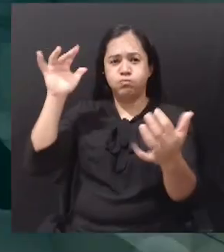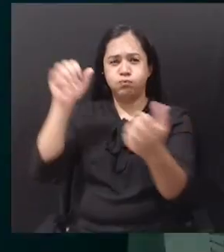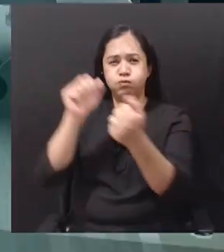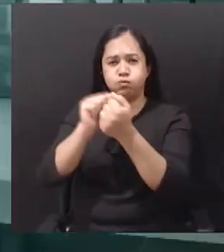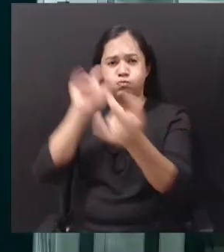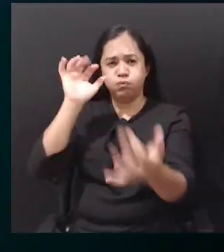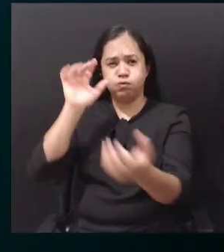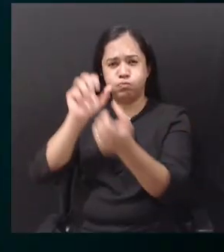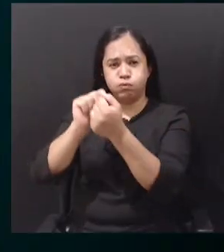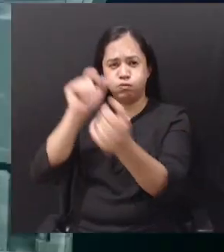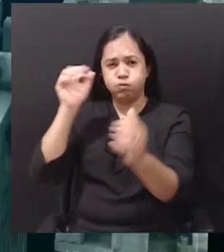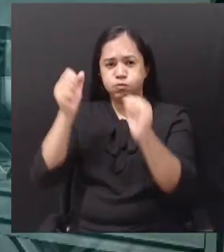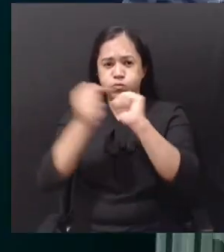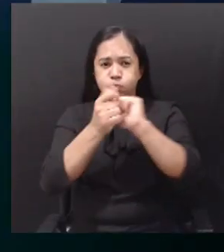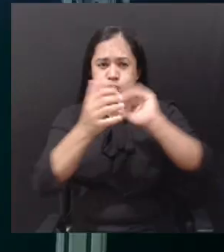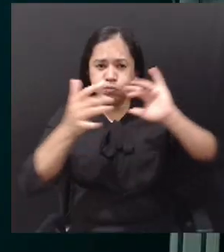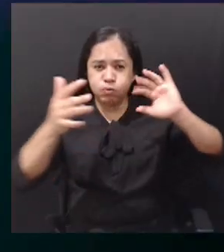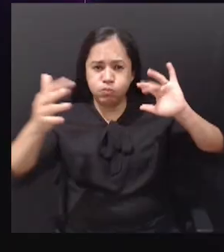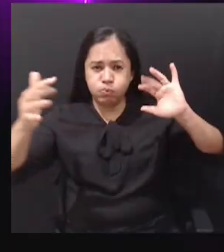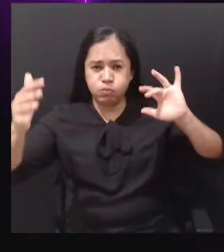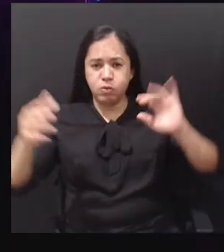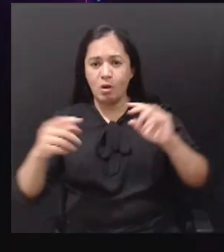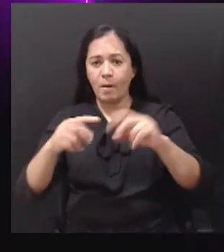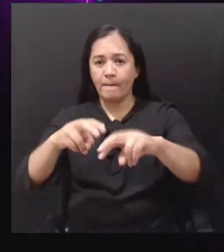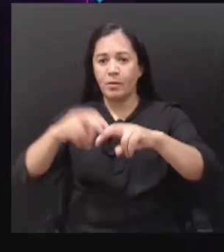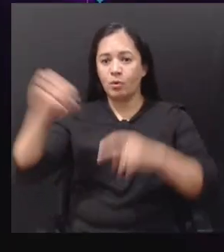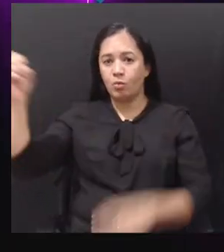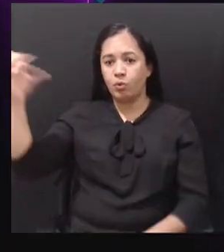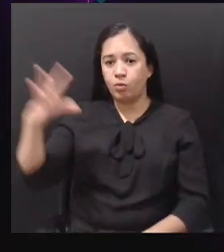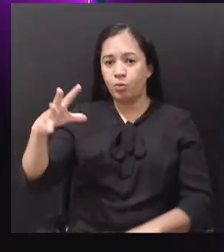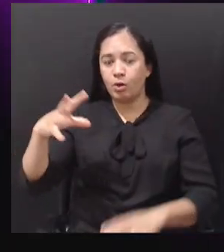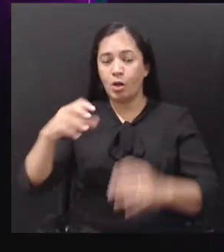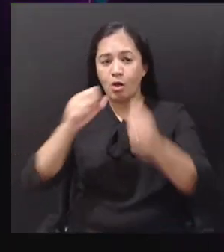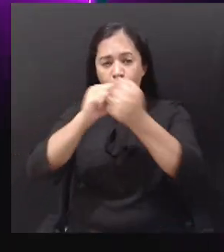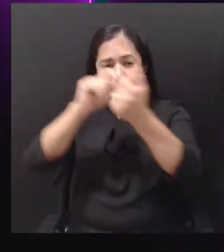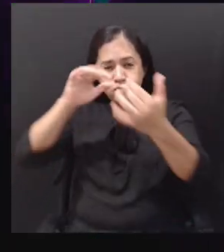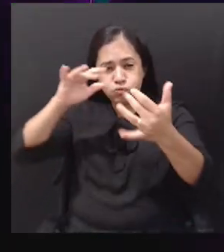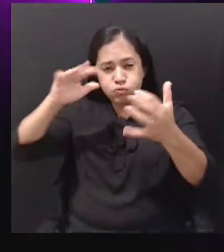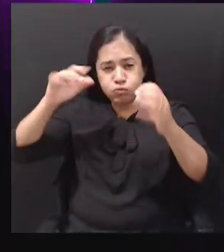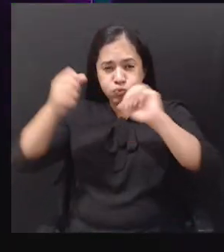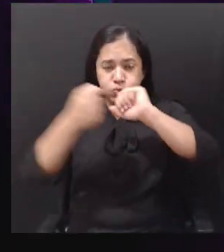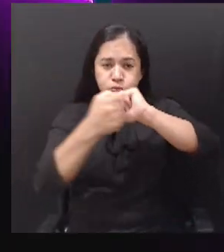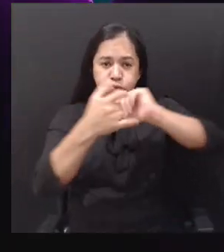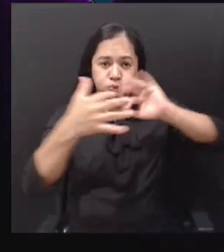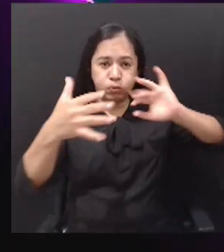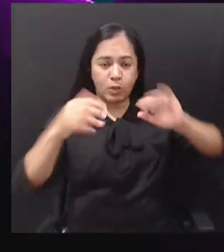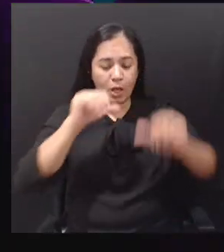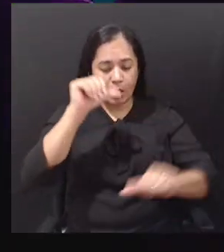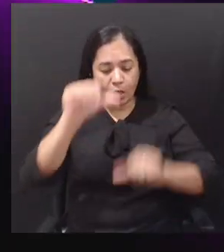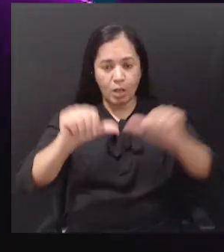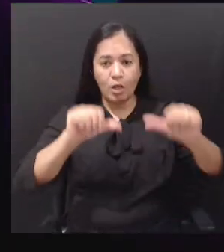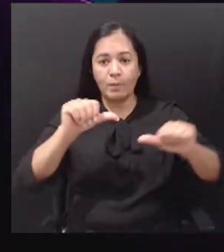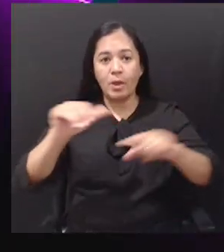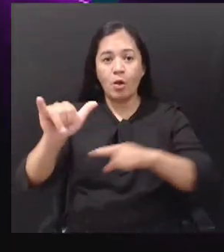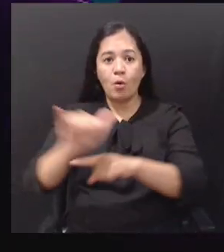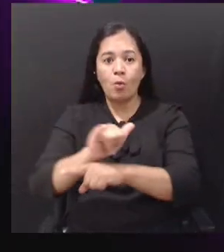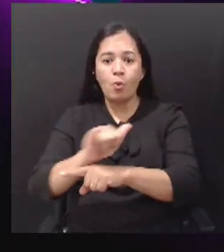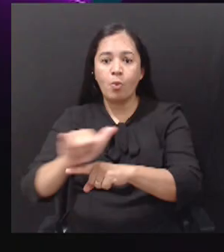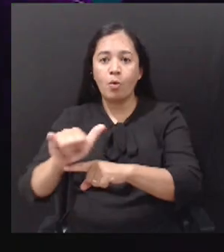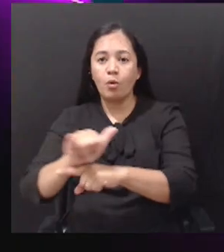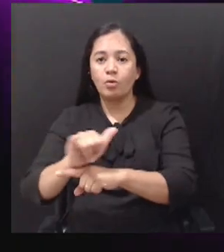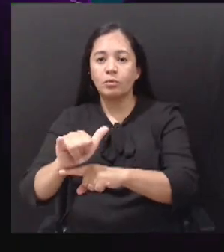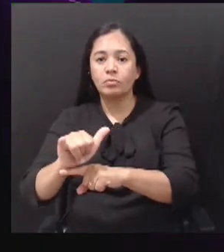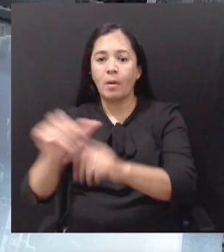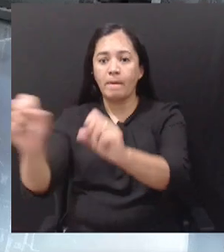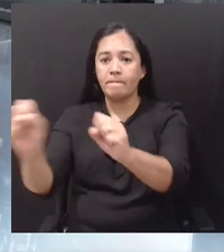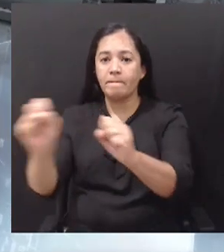essa luz, então, com esse alto brilho, ela torna-se uma ferramenta poderosa para a